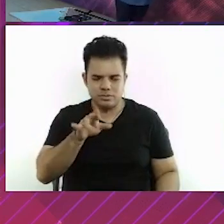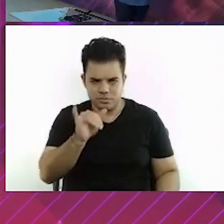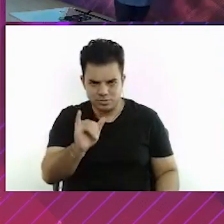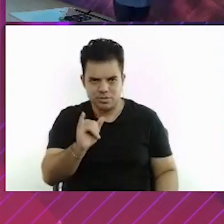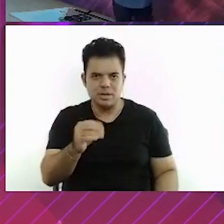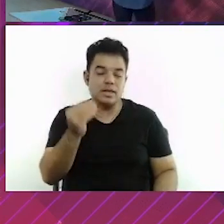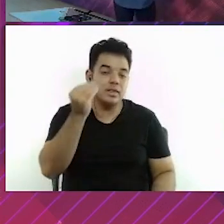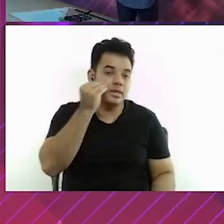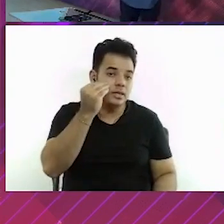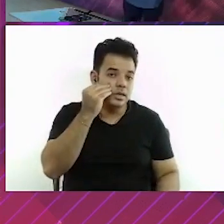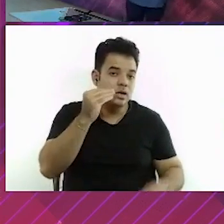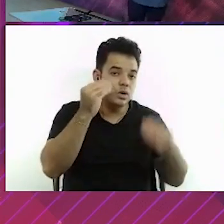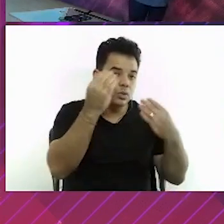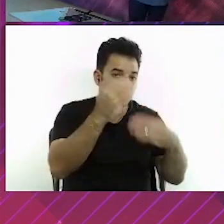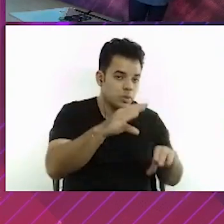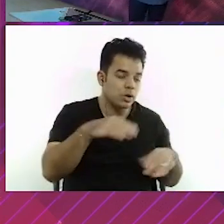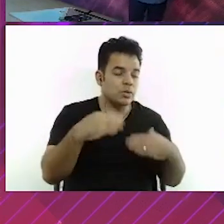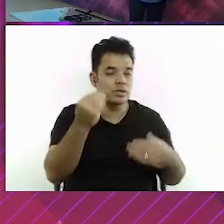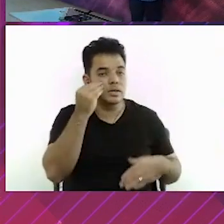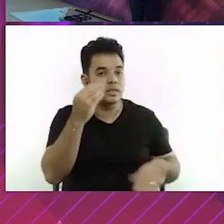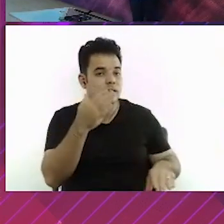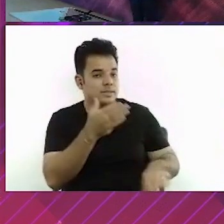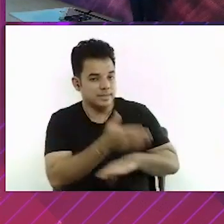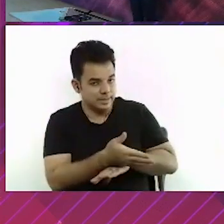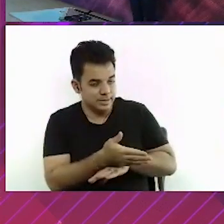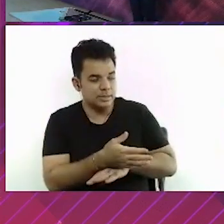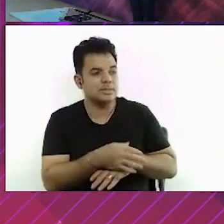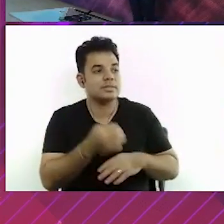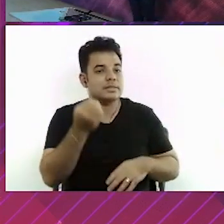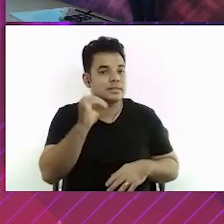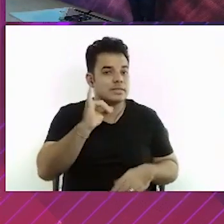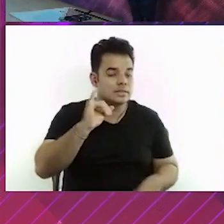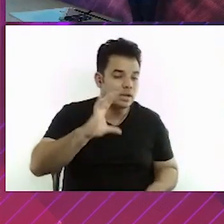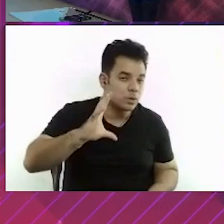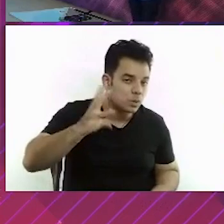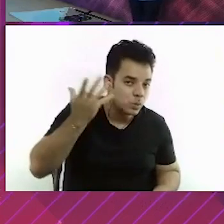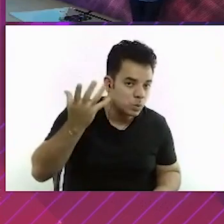consumir. Se pegar uma exceção, se captar uma exceção,